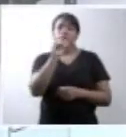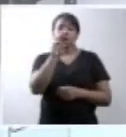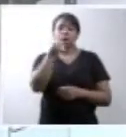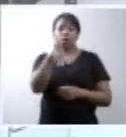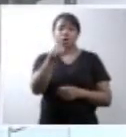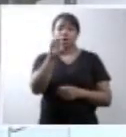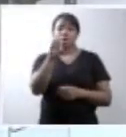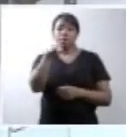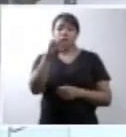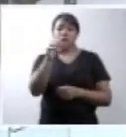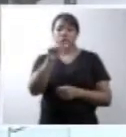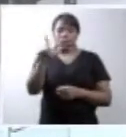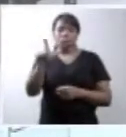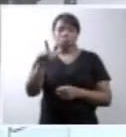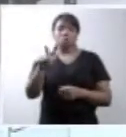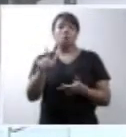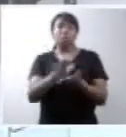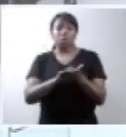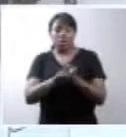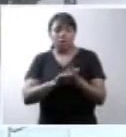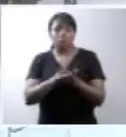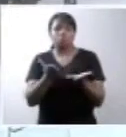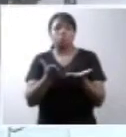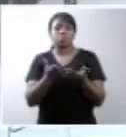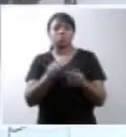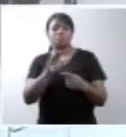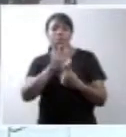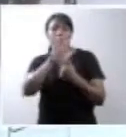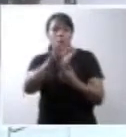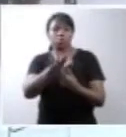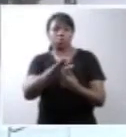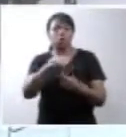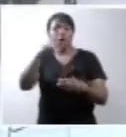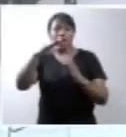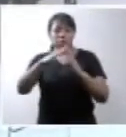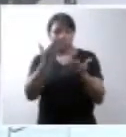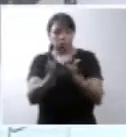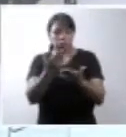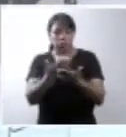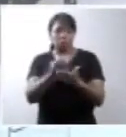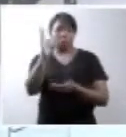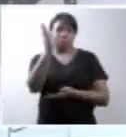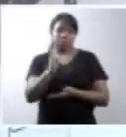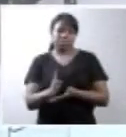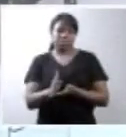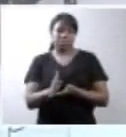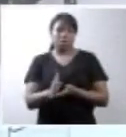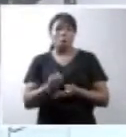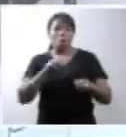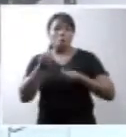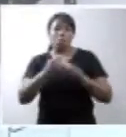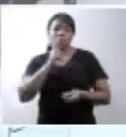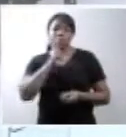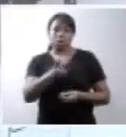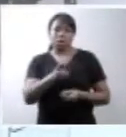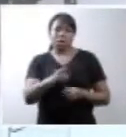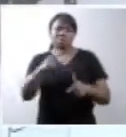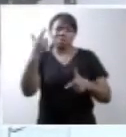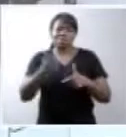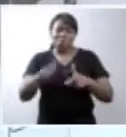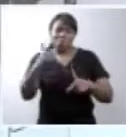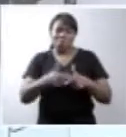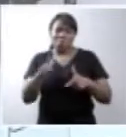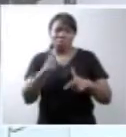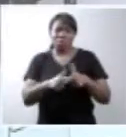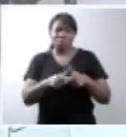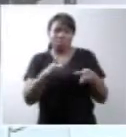percebido pelos instrumentos de avaliação dos quais dispõem as escolas brasileiras. Como resultado dessa